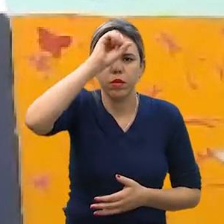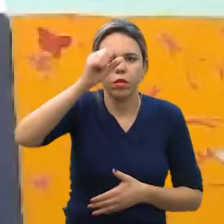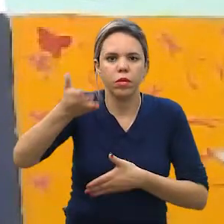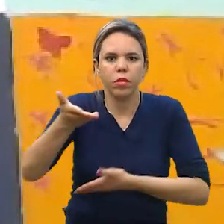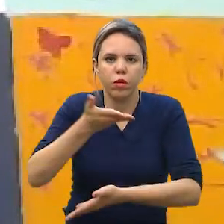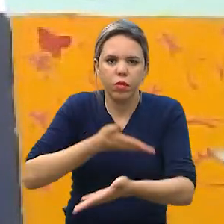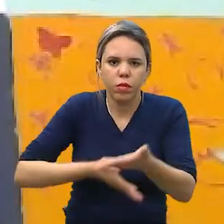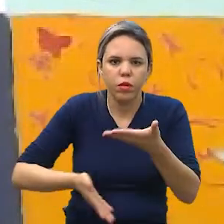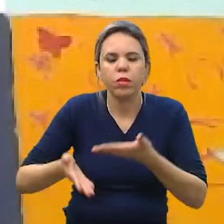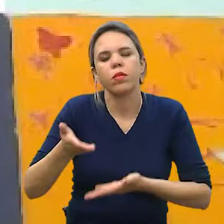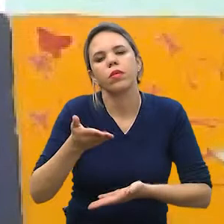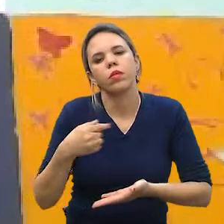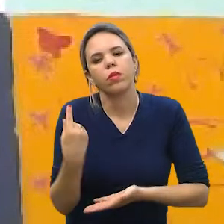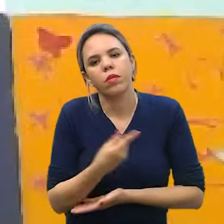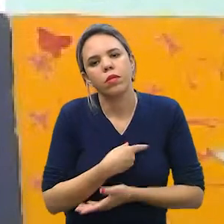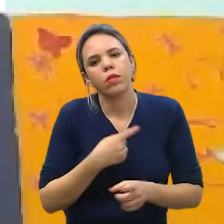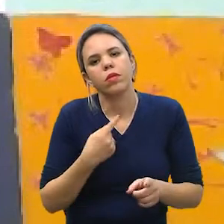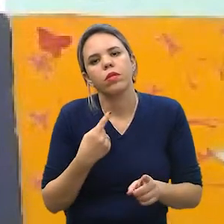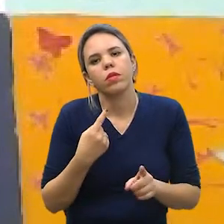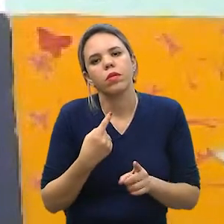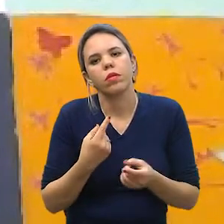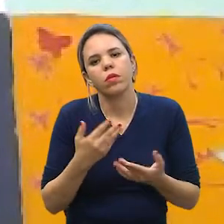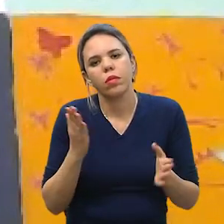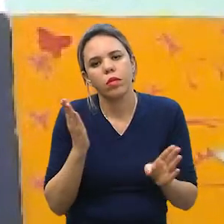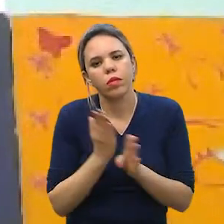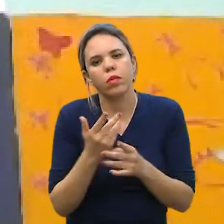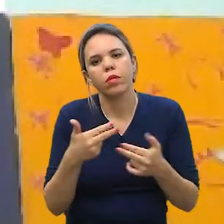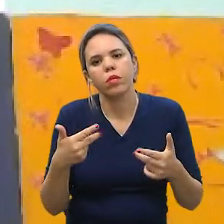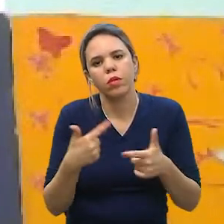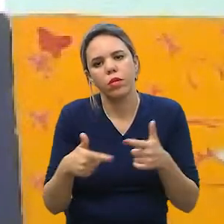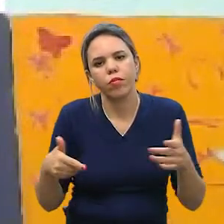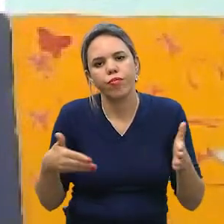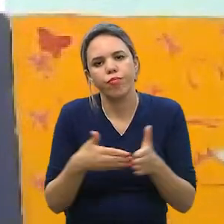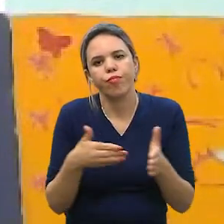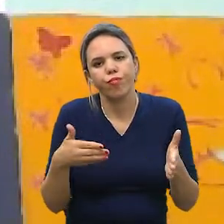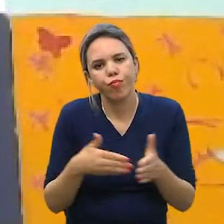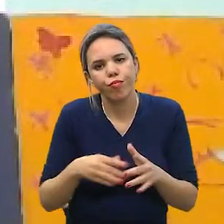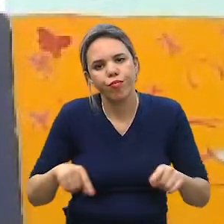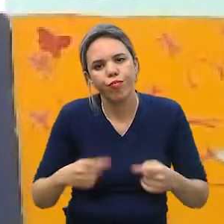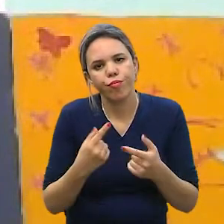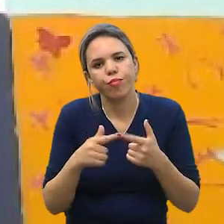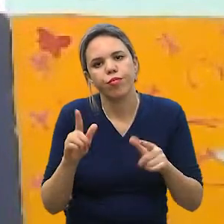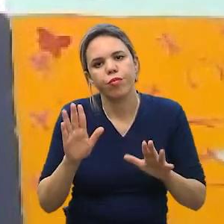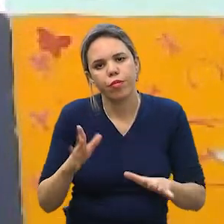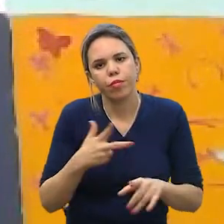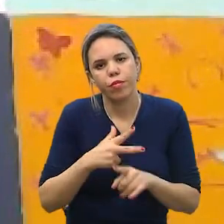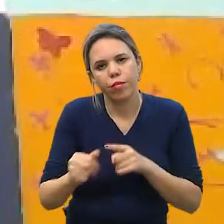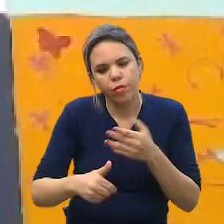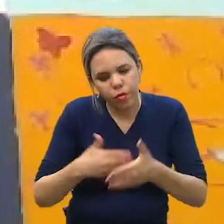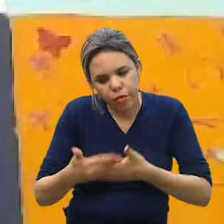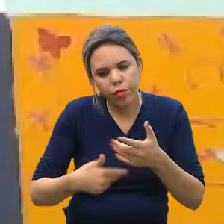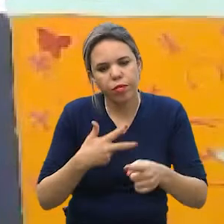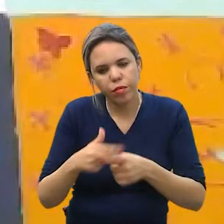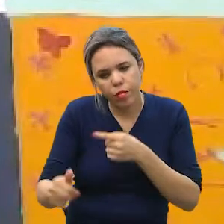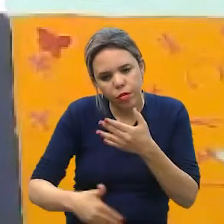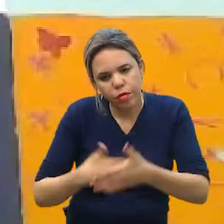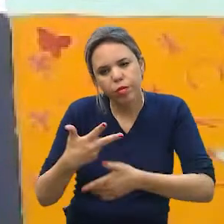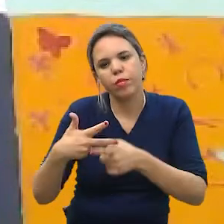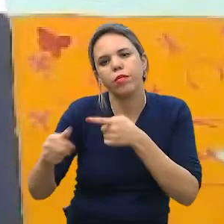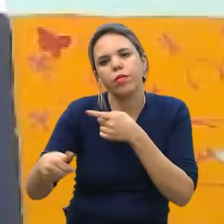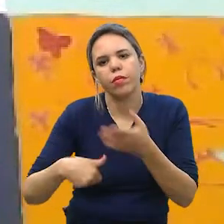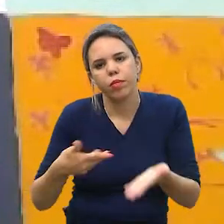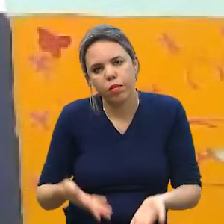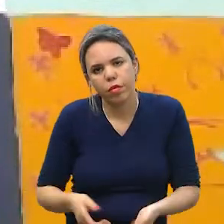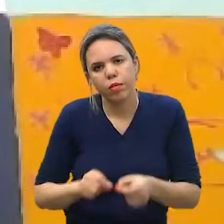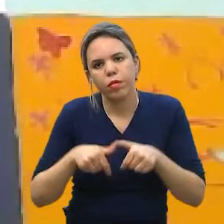aprendizado, né? A gente encontra inúmeros desafios e obstáculos, mas é uma superação a cada dia, né? Aqui na